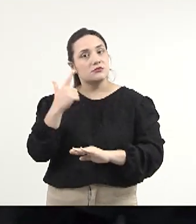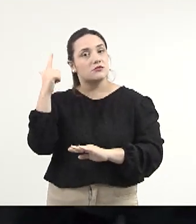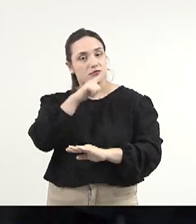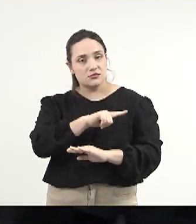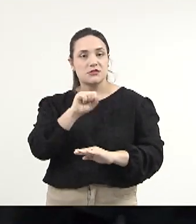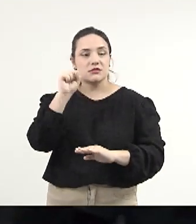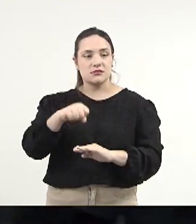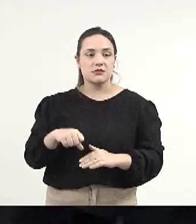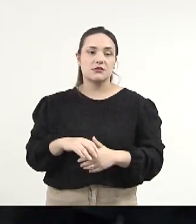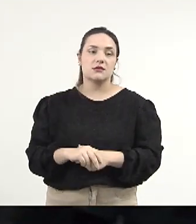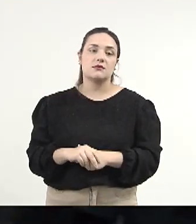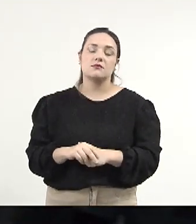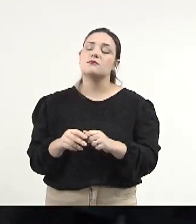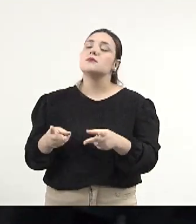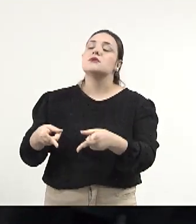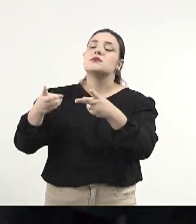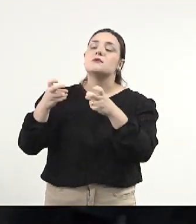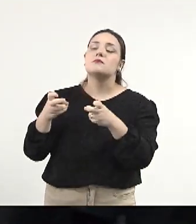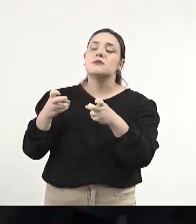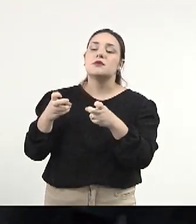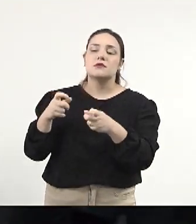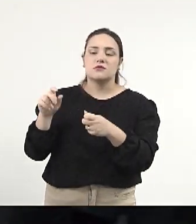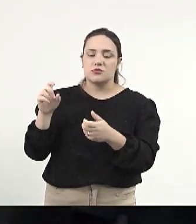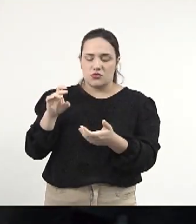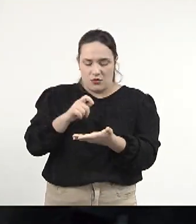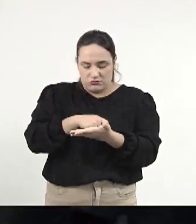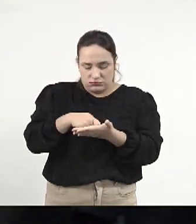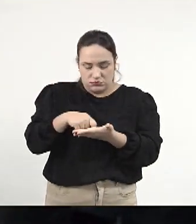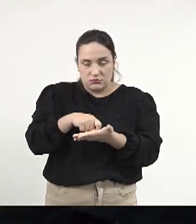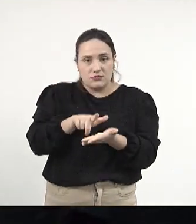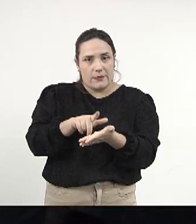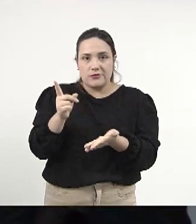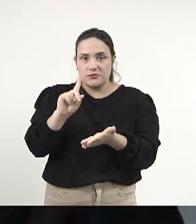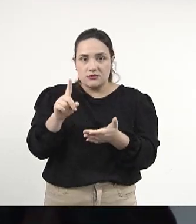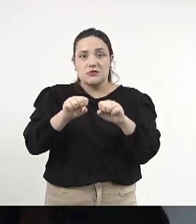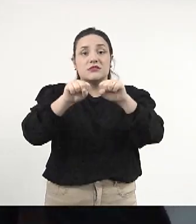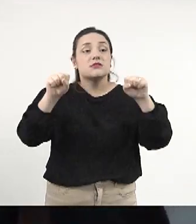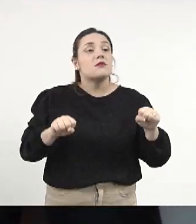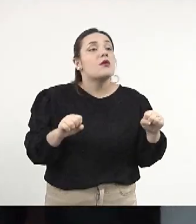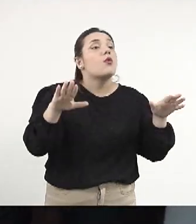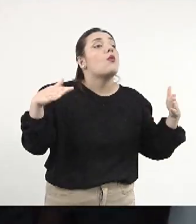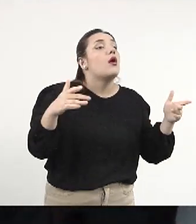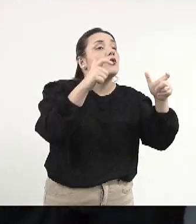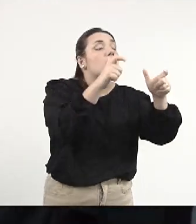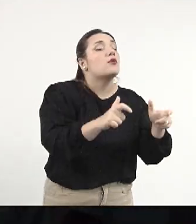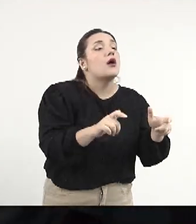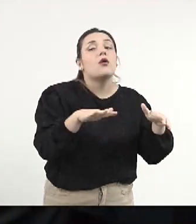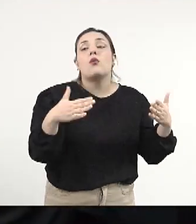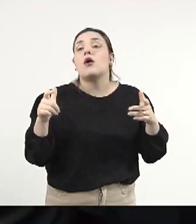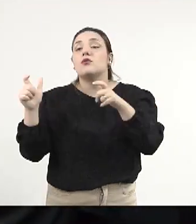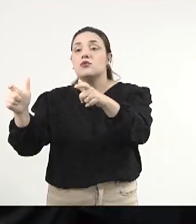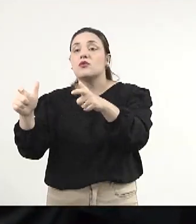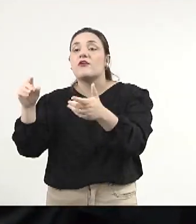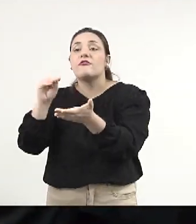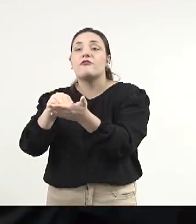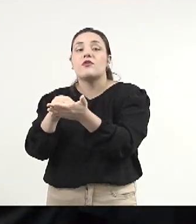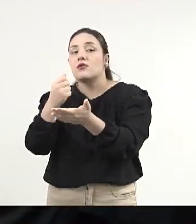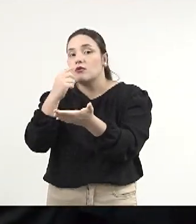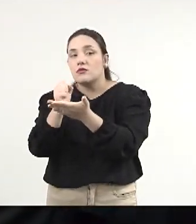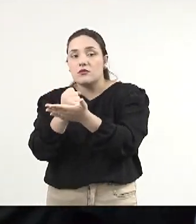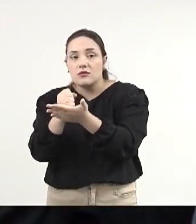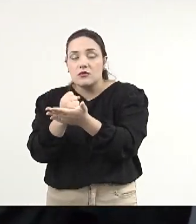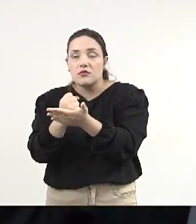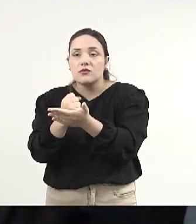consegue exatamente detectar e não mais na fichinha, detectar o sistema, aonde, qual unidade está faltando medicamento, que está baixando